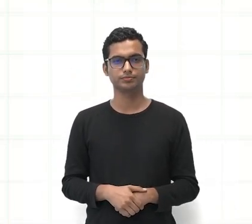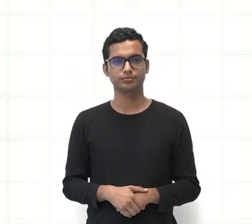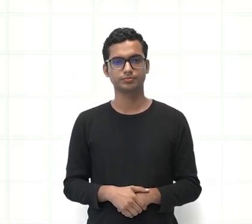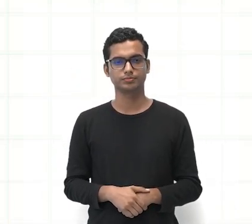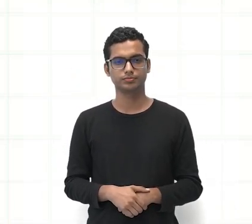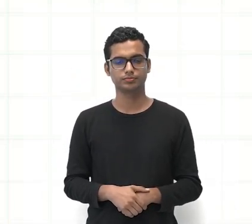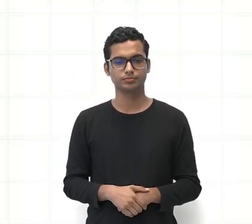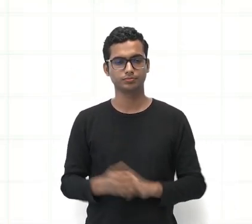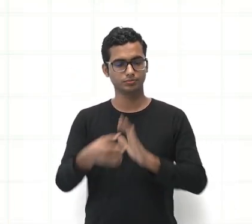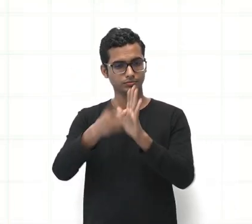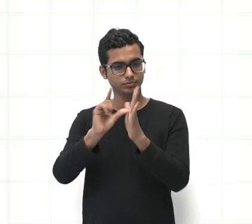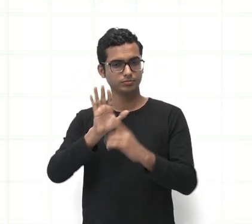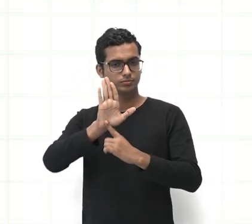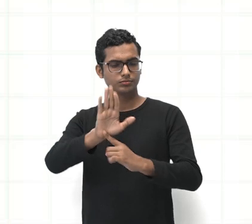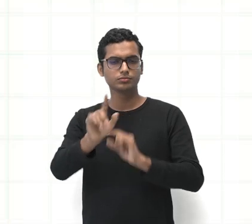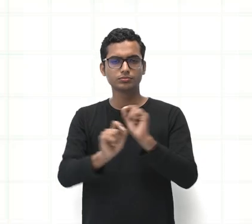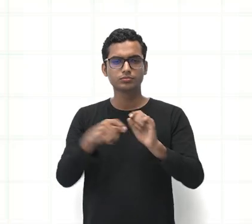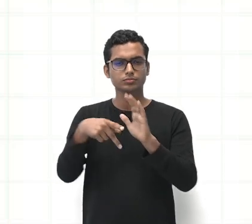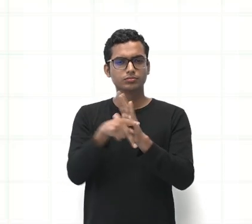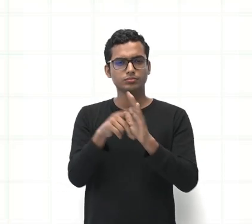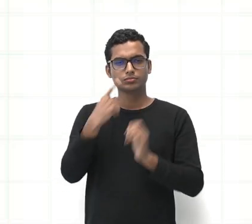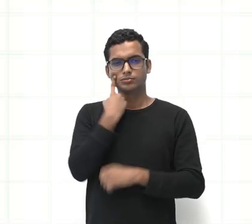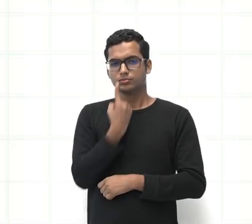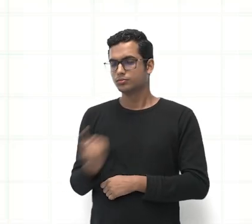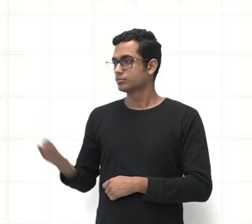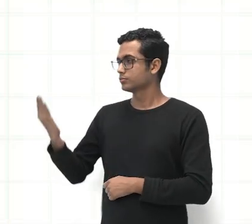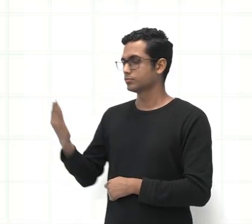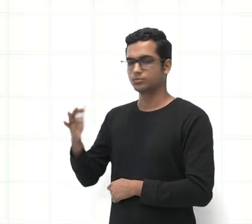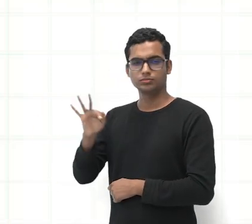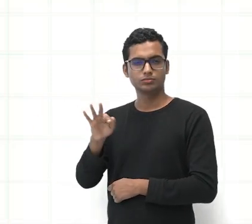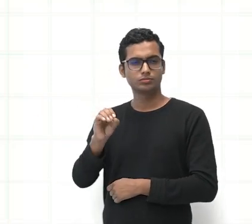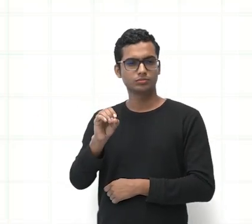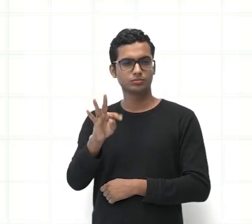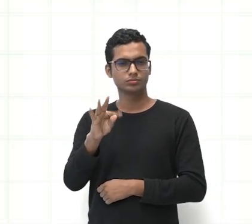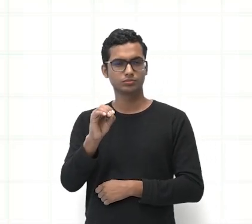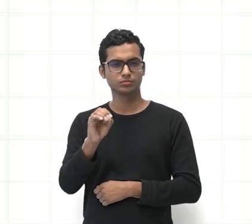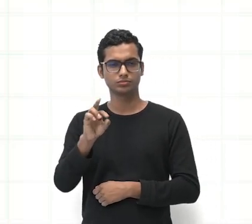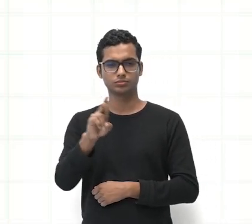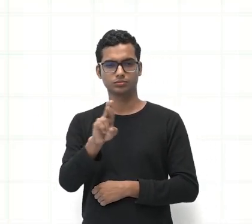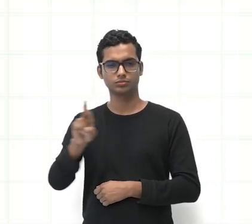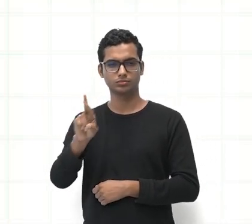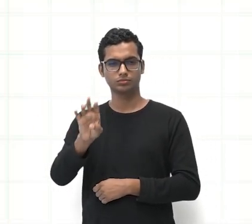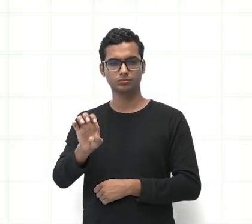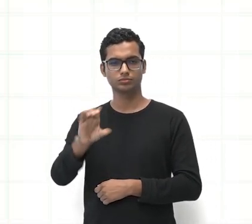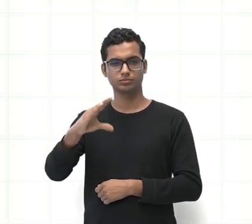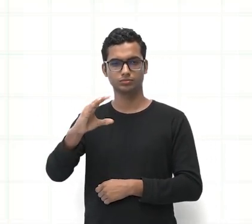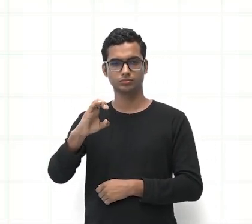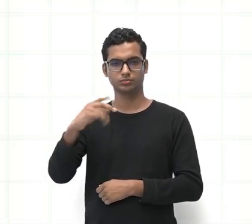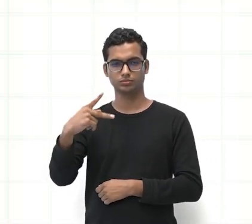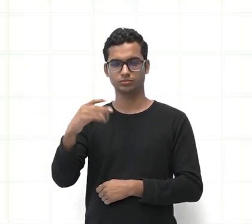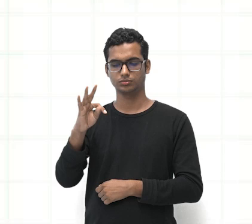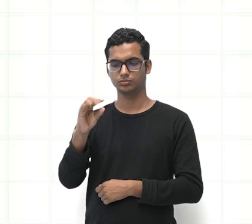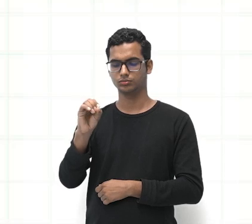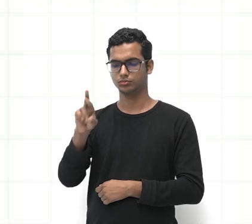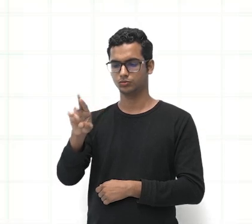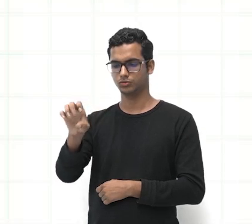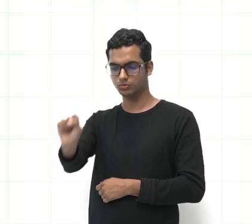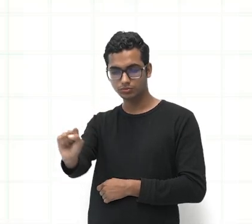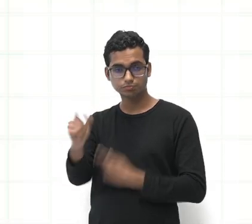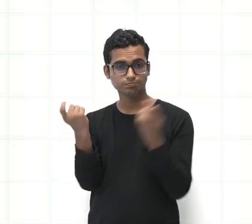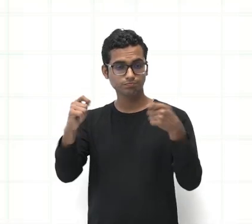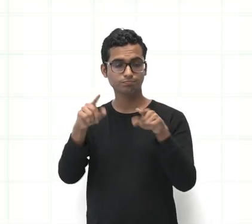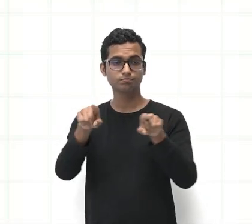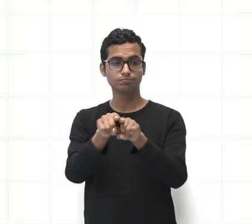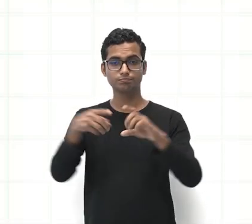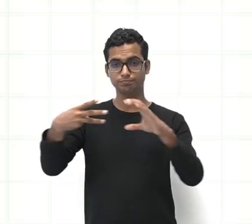vocês anteriormente, aí os fotorreceptores, né, que são os cones, que são células pequenininhas, né, que